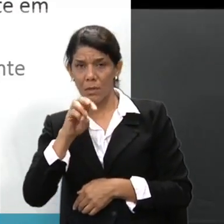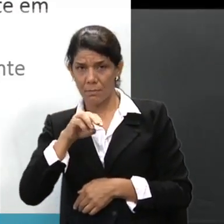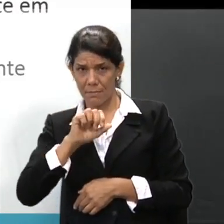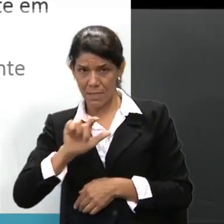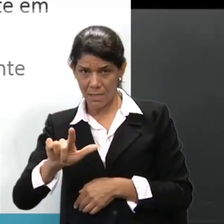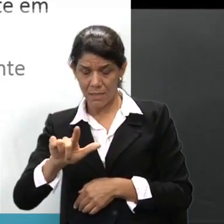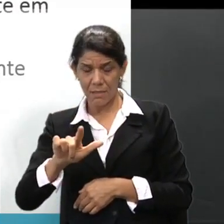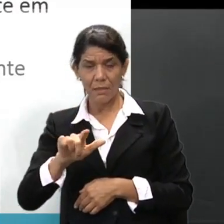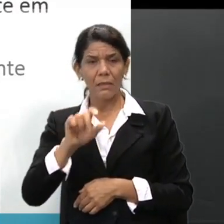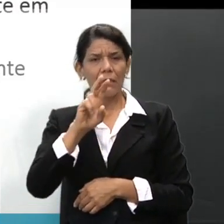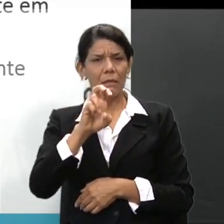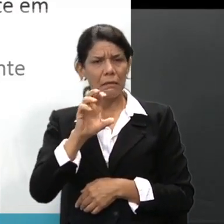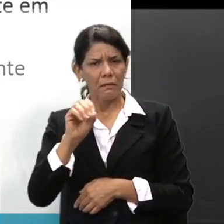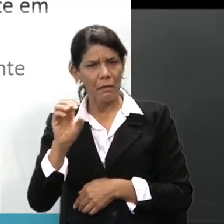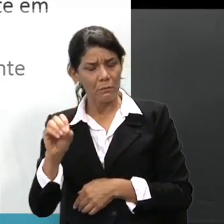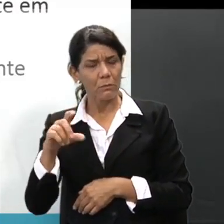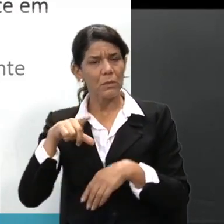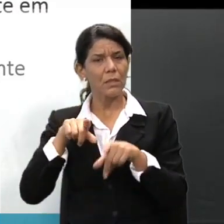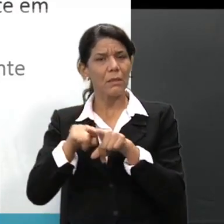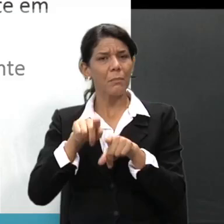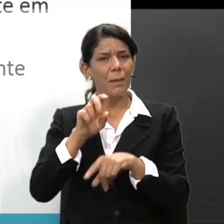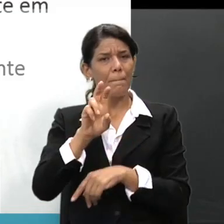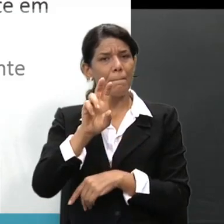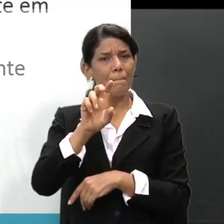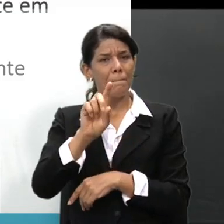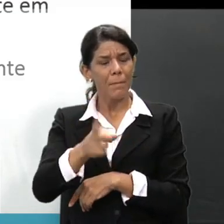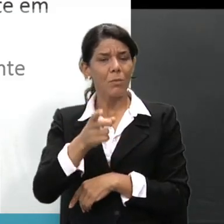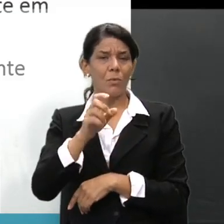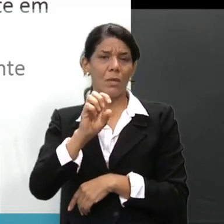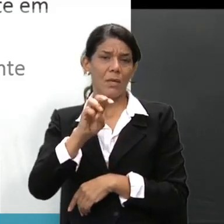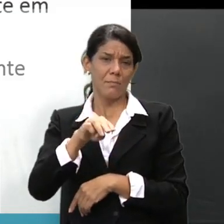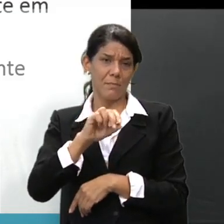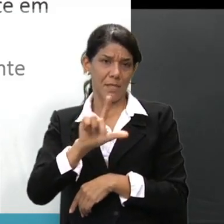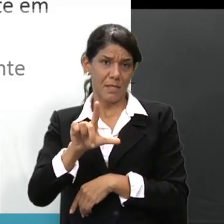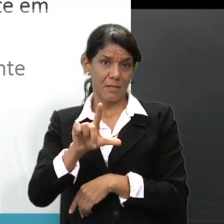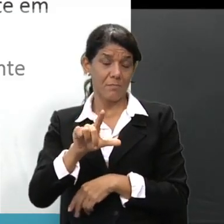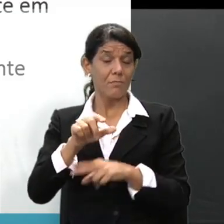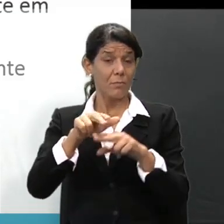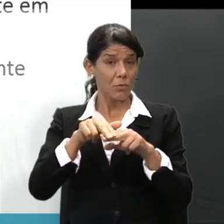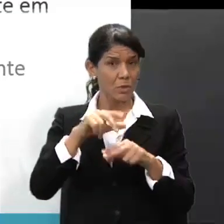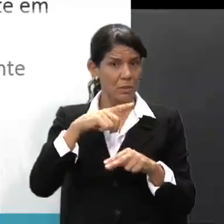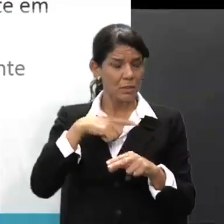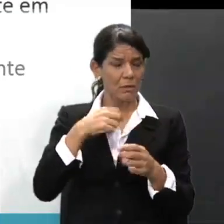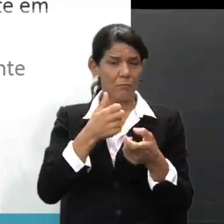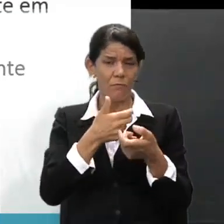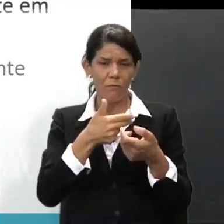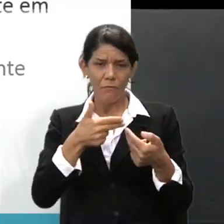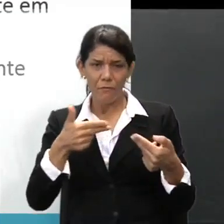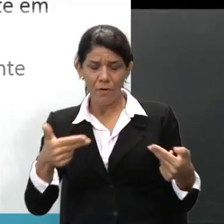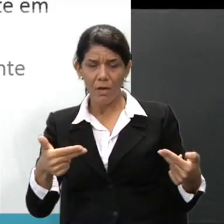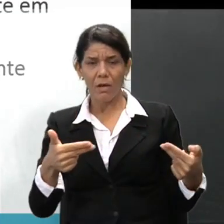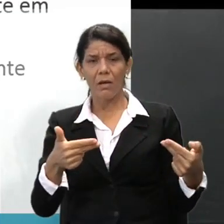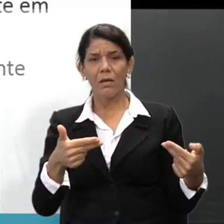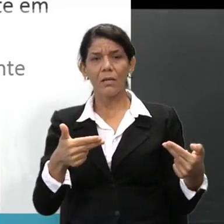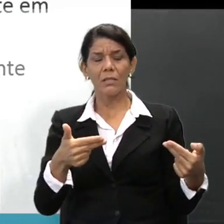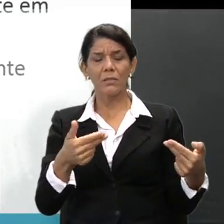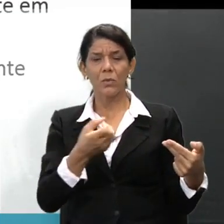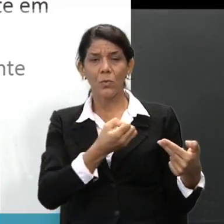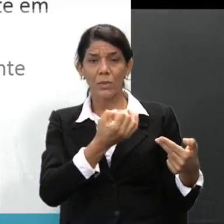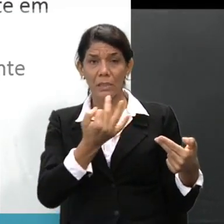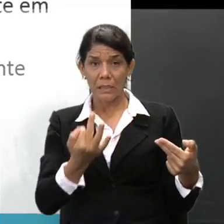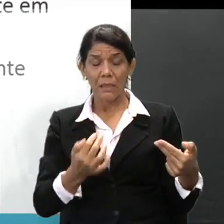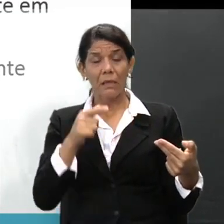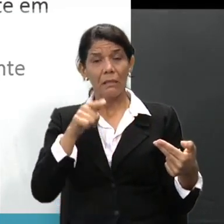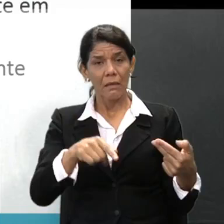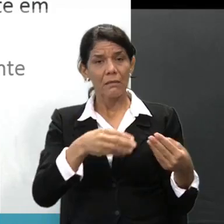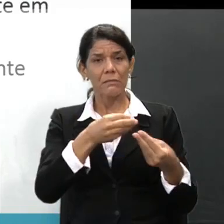250, 500 e 1000 ml. Portanto, nós temos aí diversas apresentações